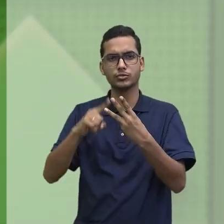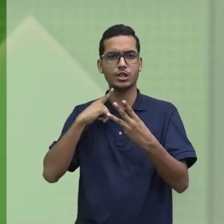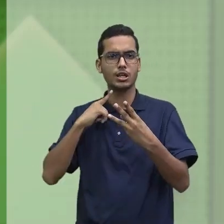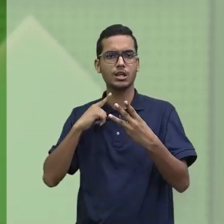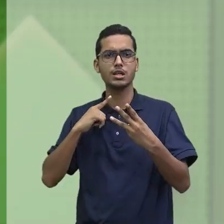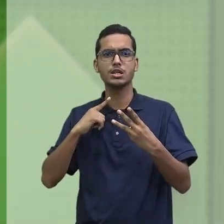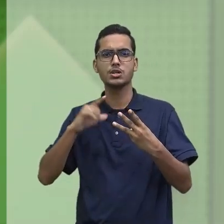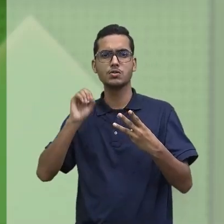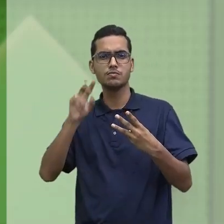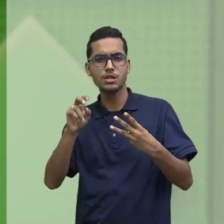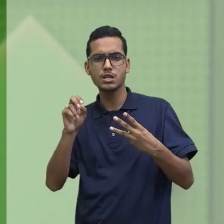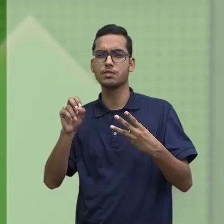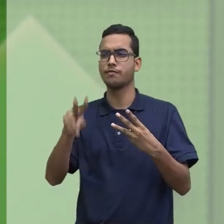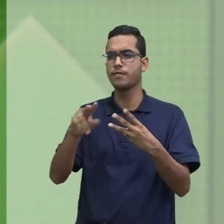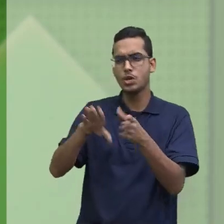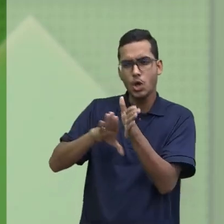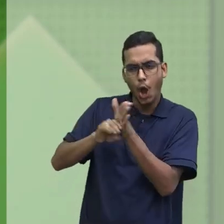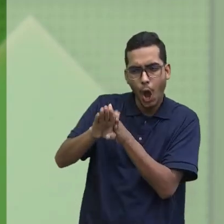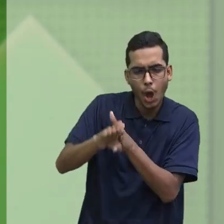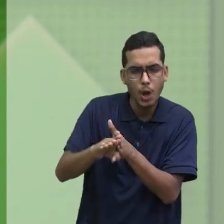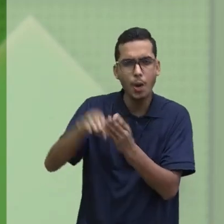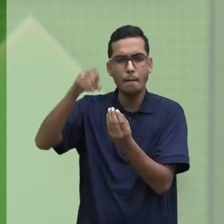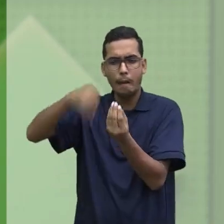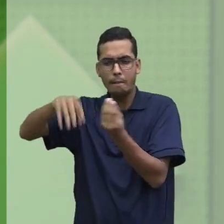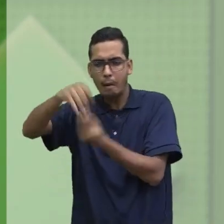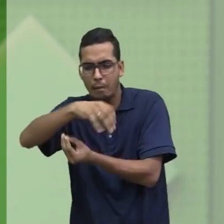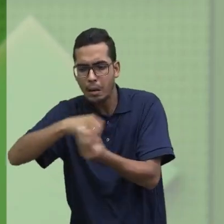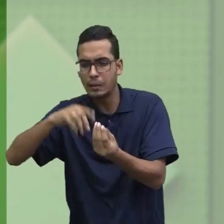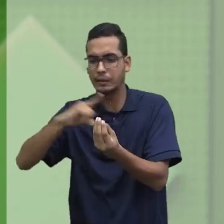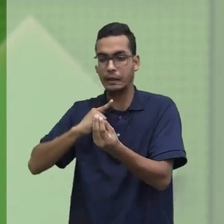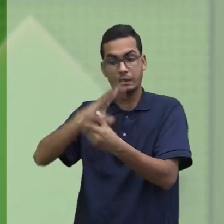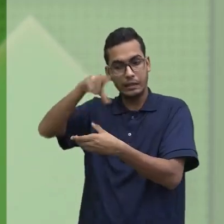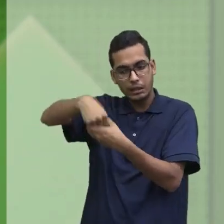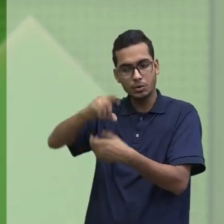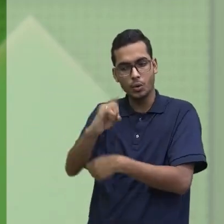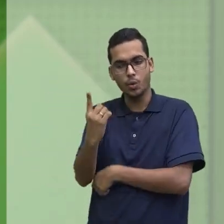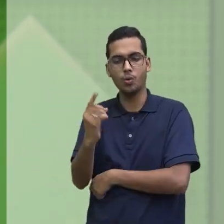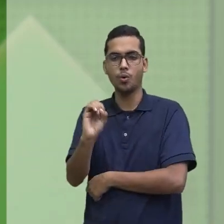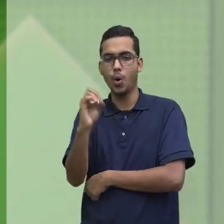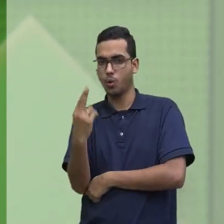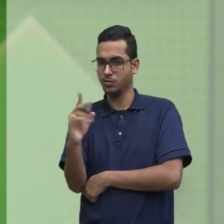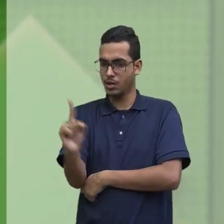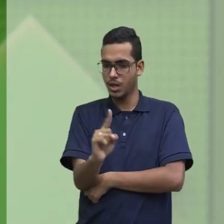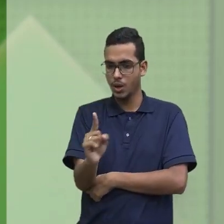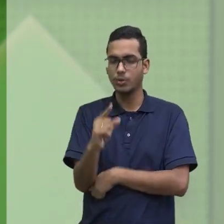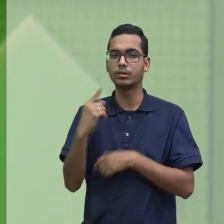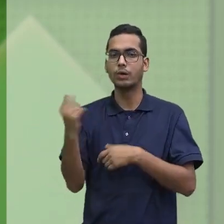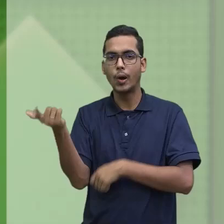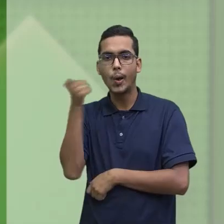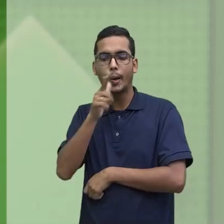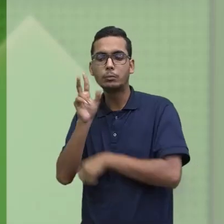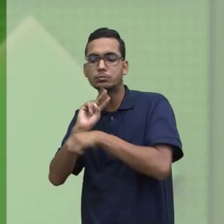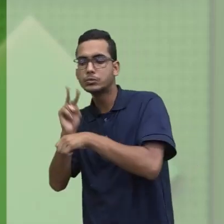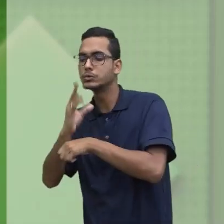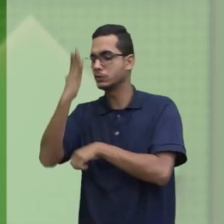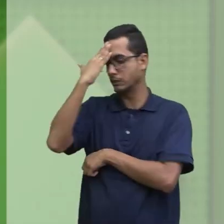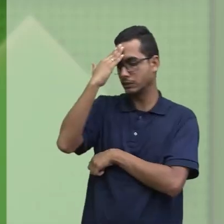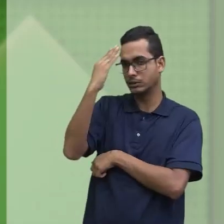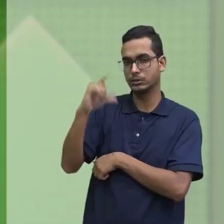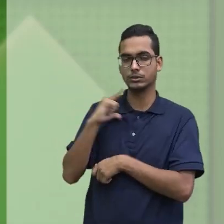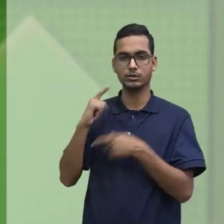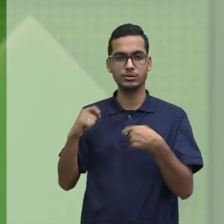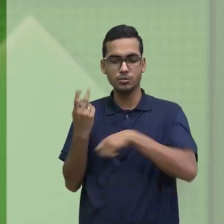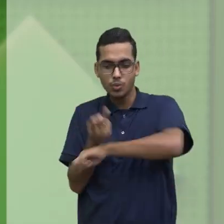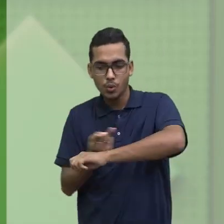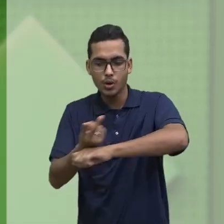por micro-organismos, né? E as pessoas também têm uma tendência maior a procurar aqueles alimentos que são mais nutritivos,